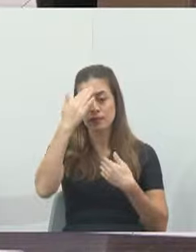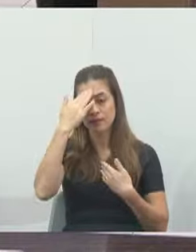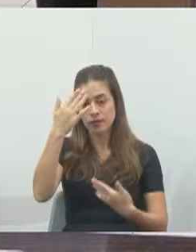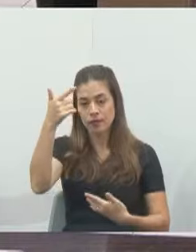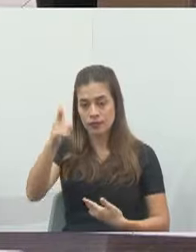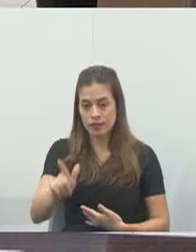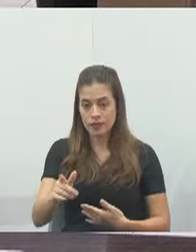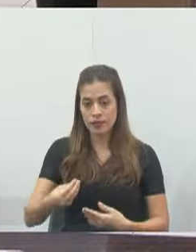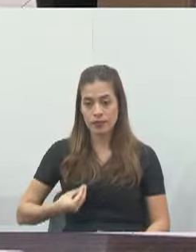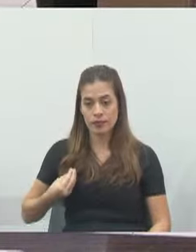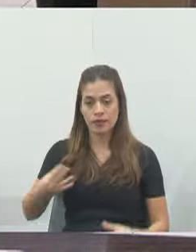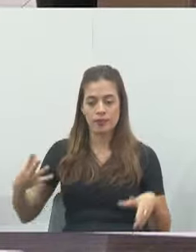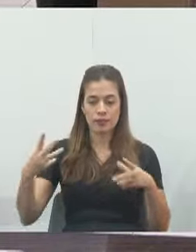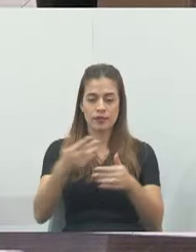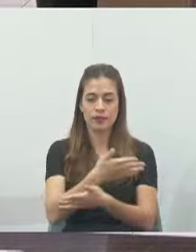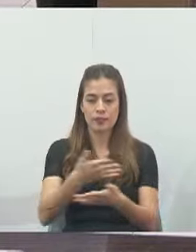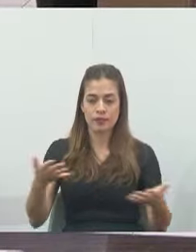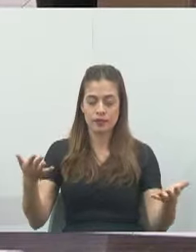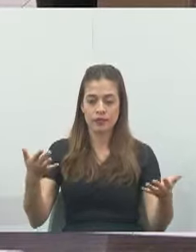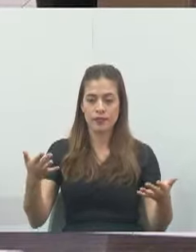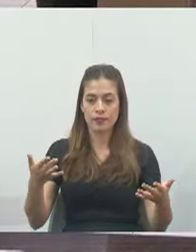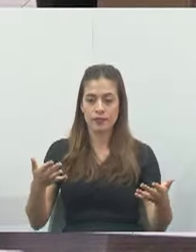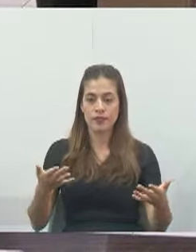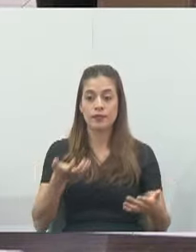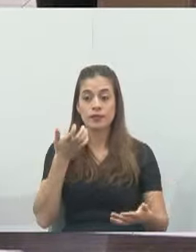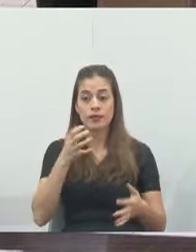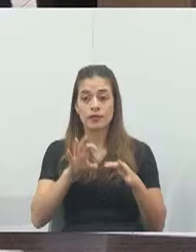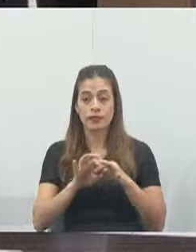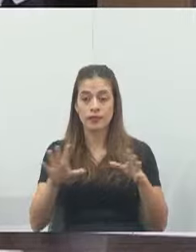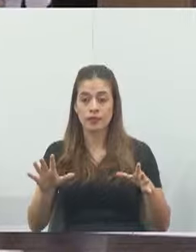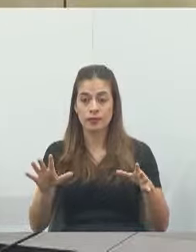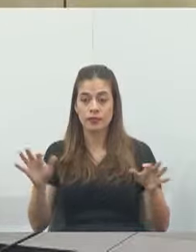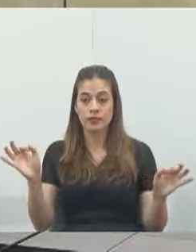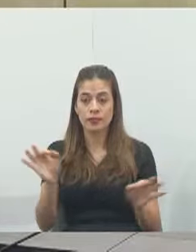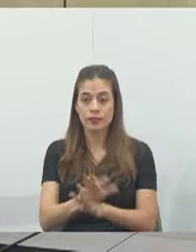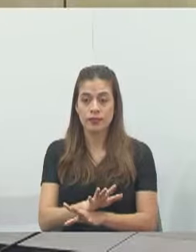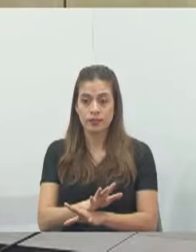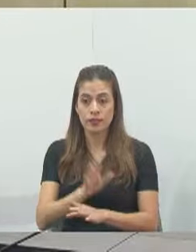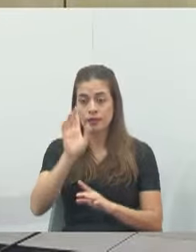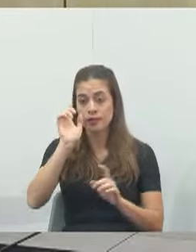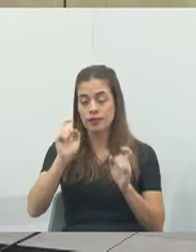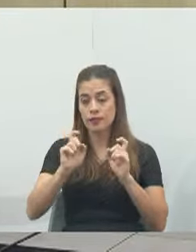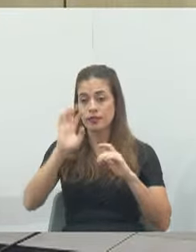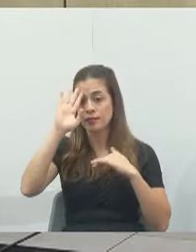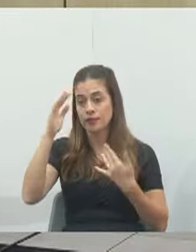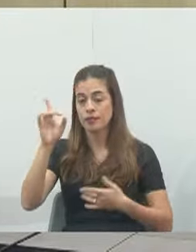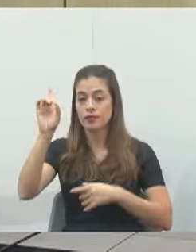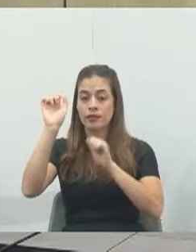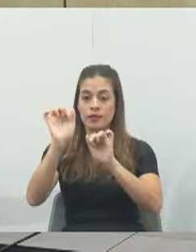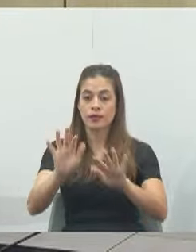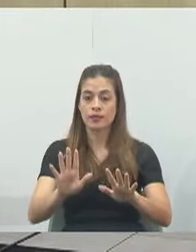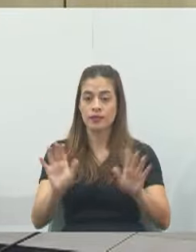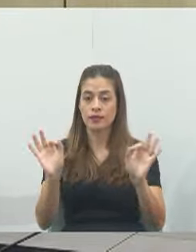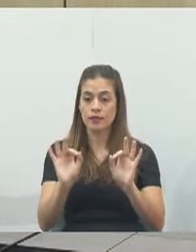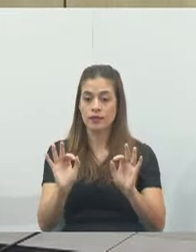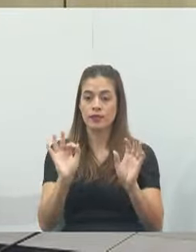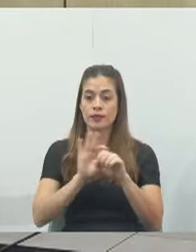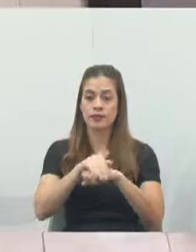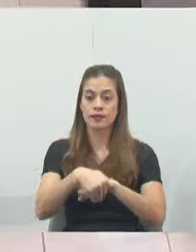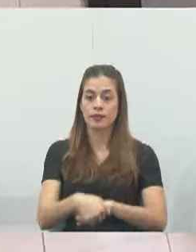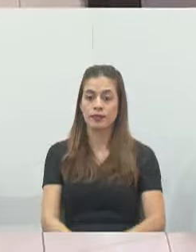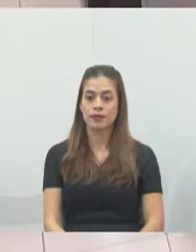Agradecemos mais uma vez a presença de todos. Quero declarar encerrada a presente sessão solene. Deus abençoe a todos. Uma ótima noite.